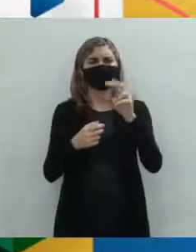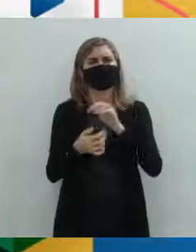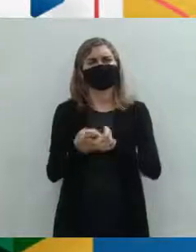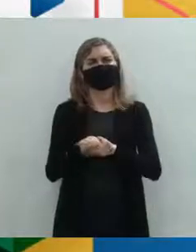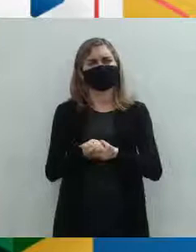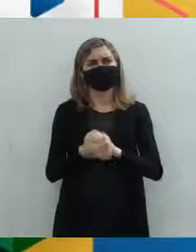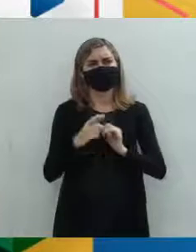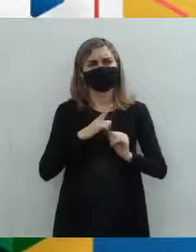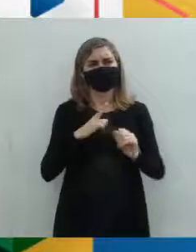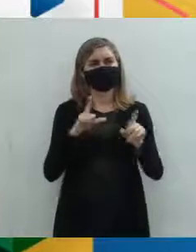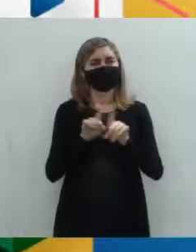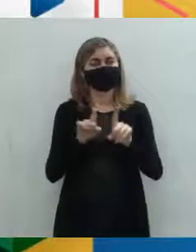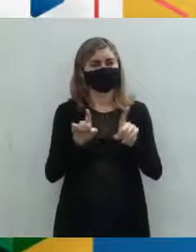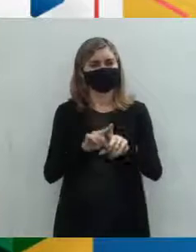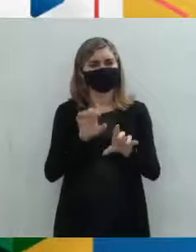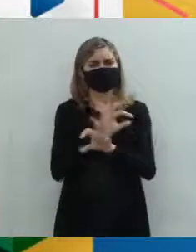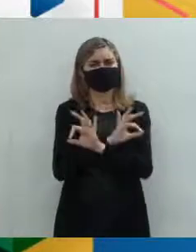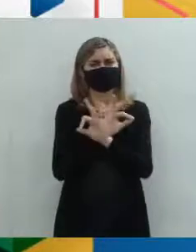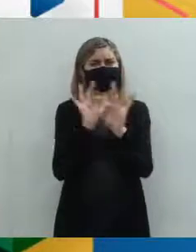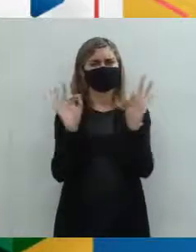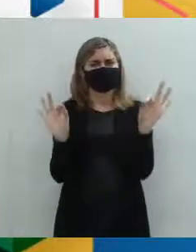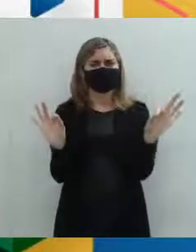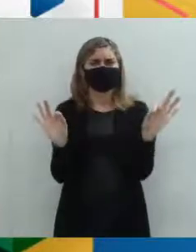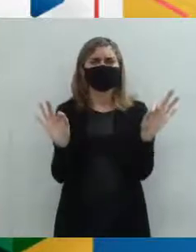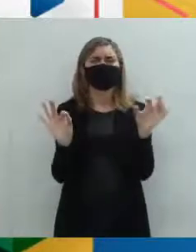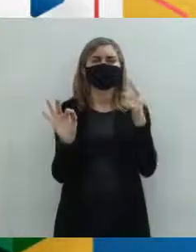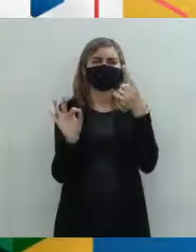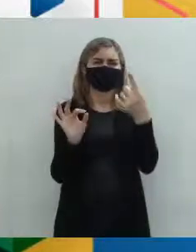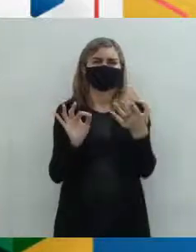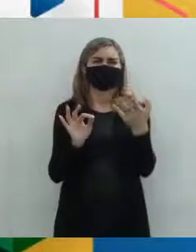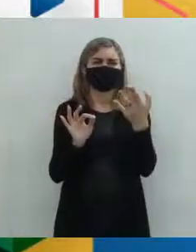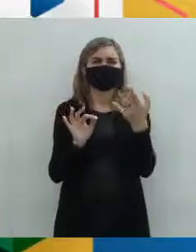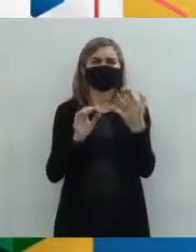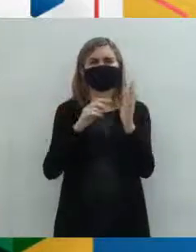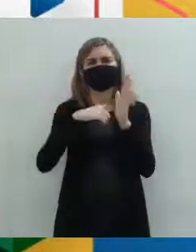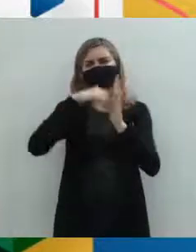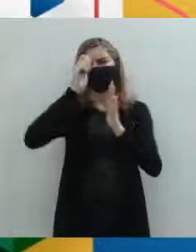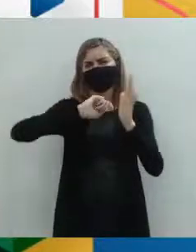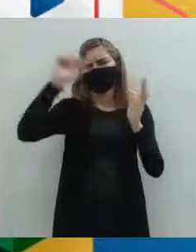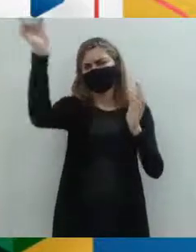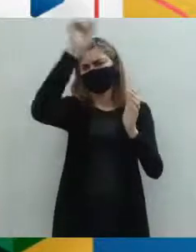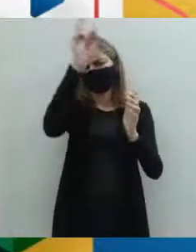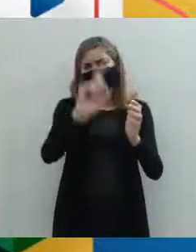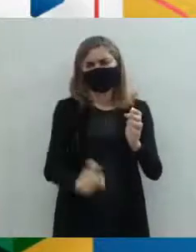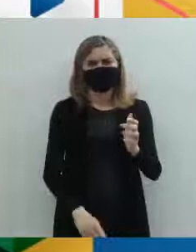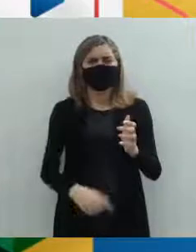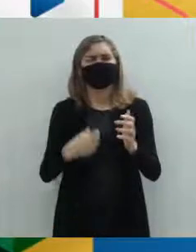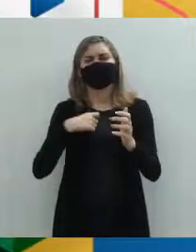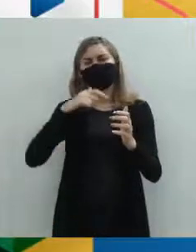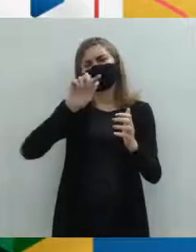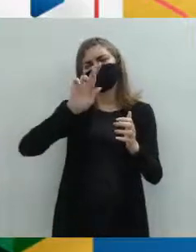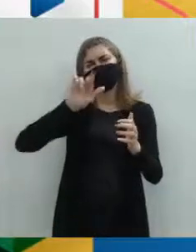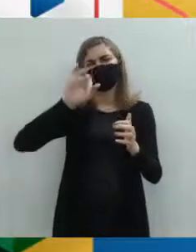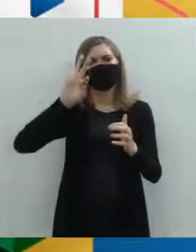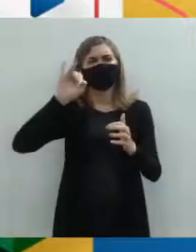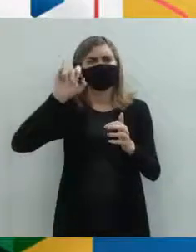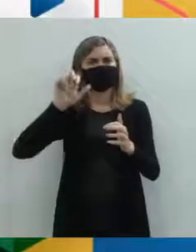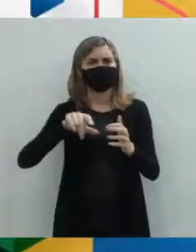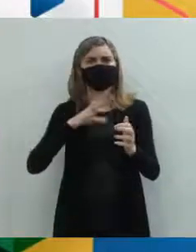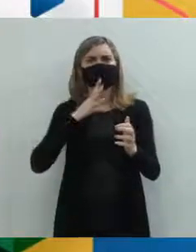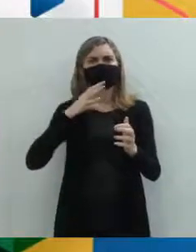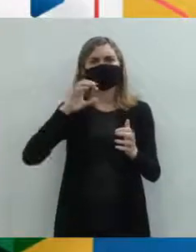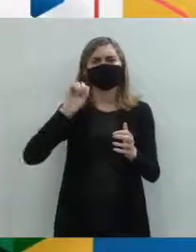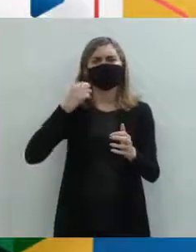gente tem também uma obra maravilhosa do grafiteiro, né, que a gente vai conhecer aqui, o